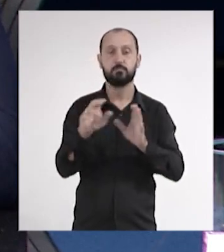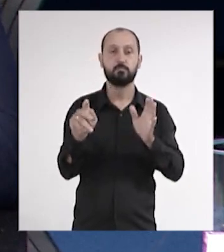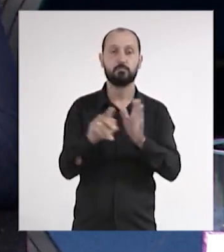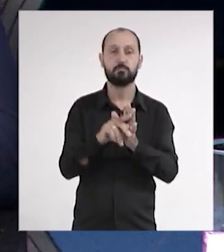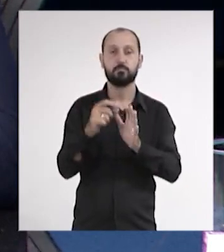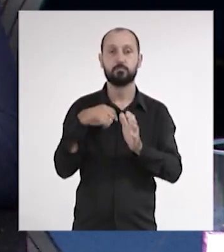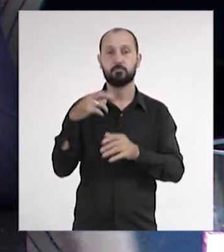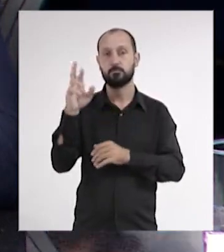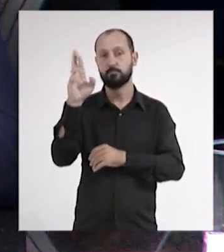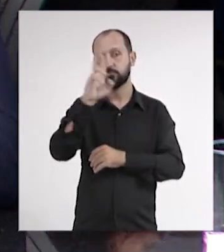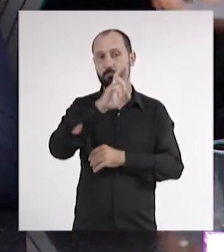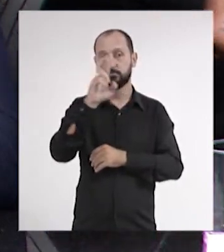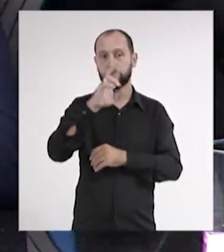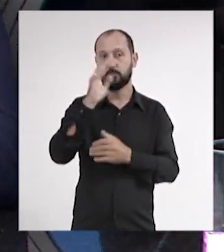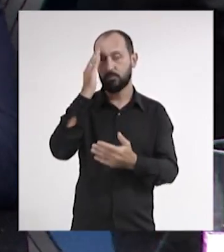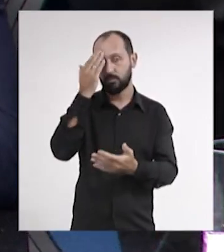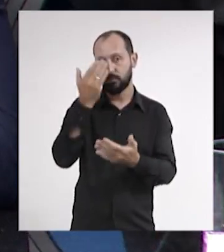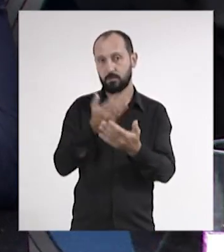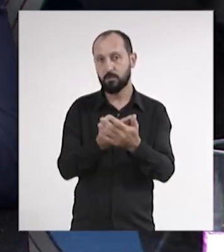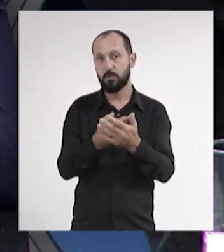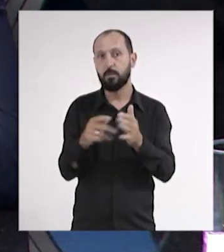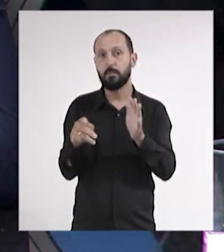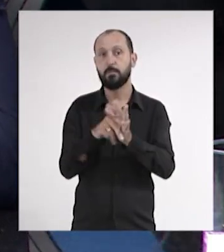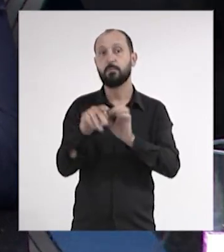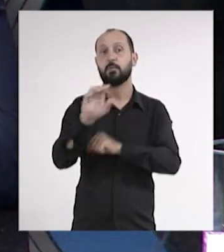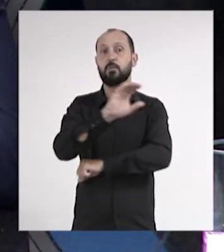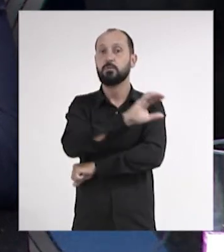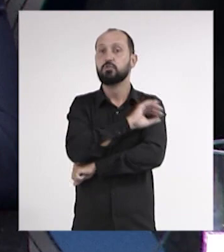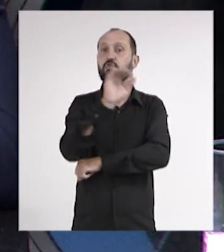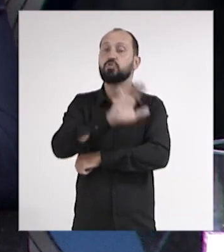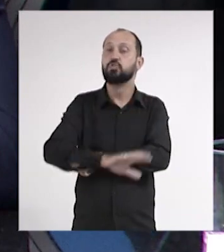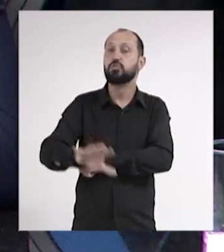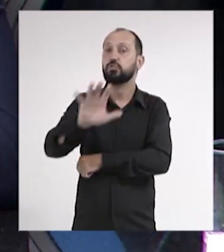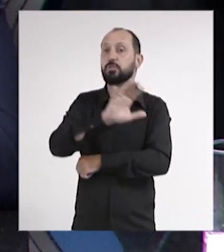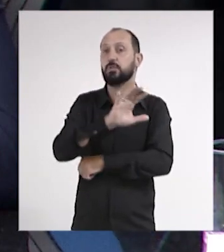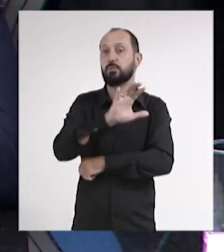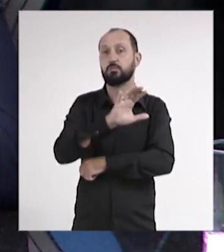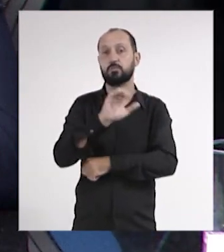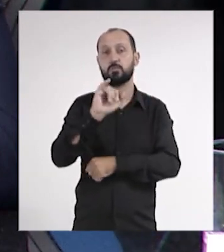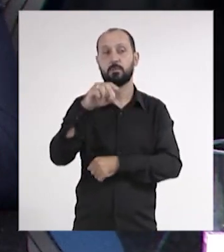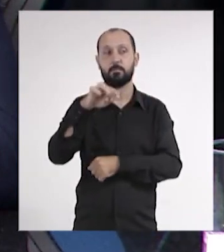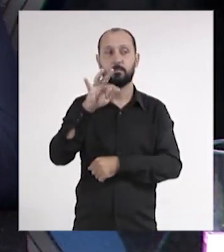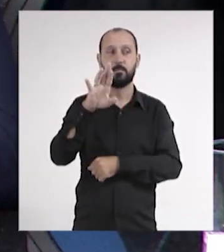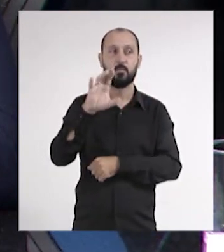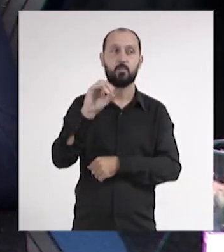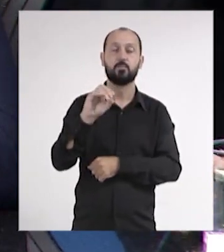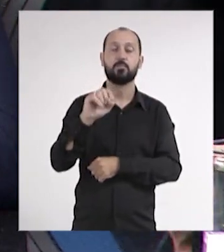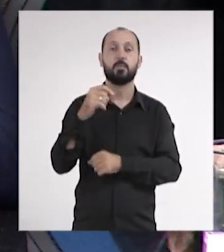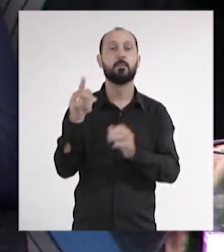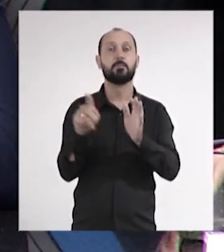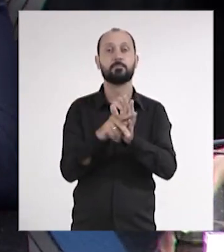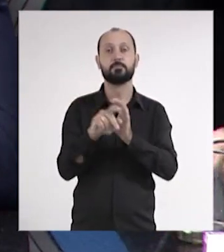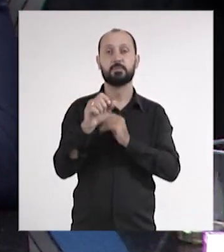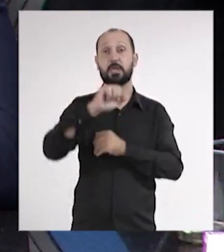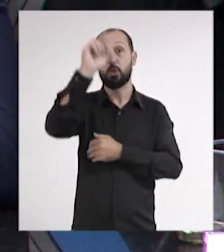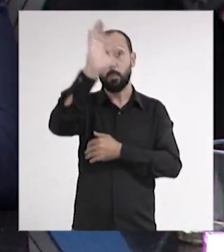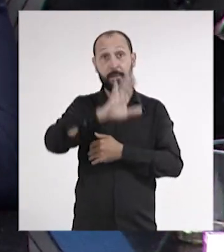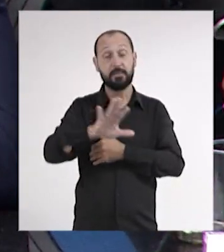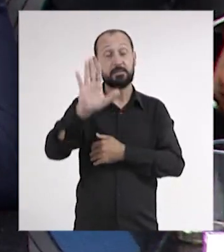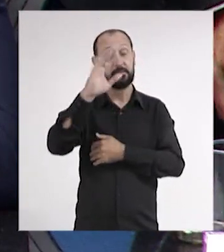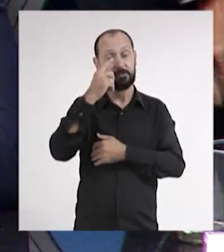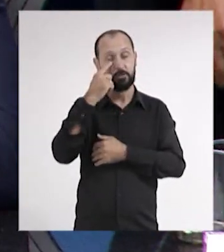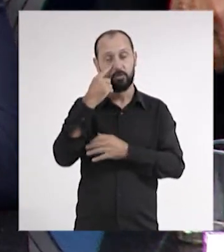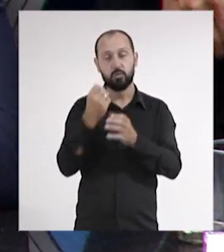inspeção acreditados pela Coordenação Geral de Acreditação do Inmetro, que é o organismo nacional